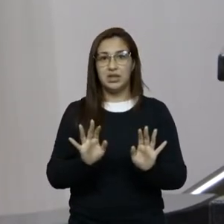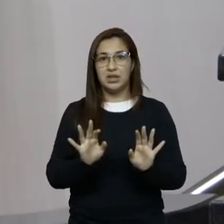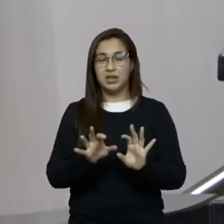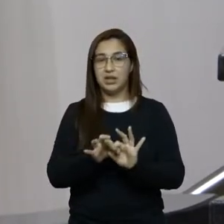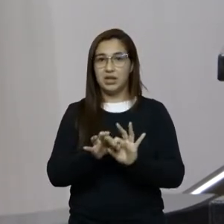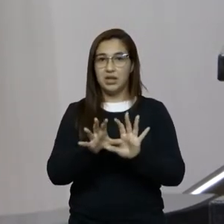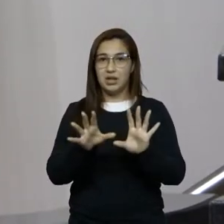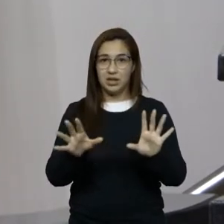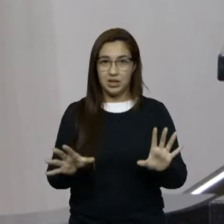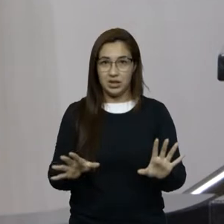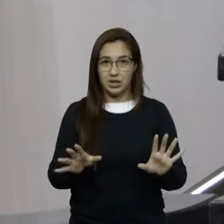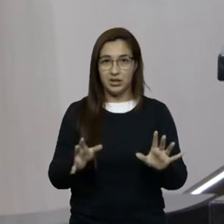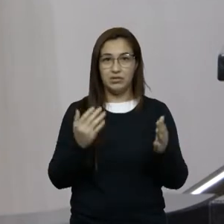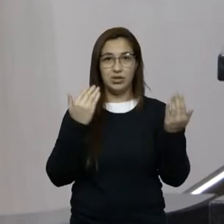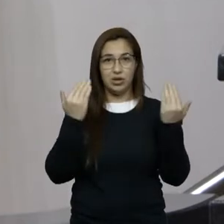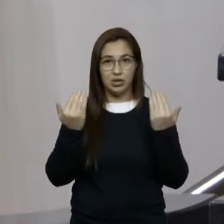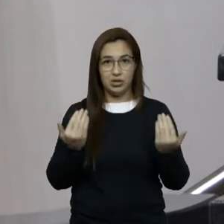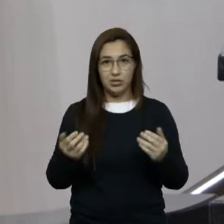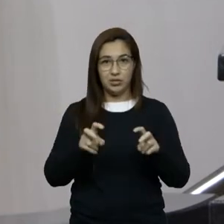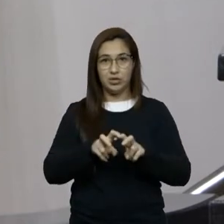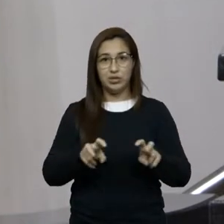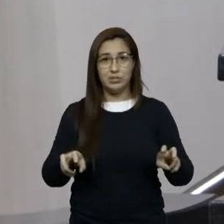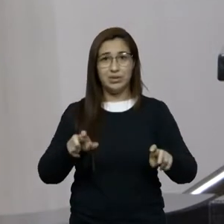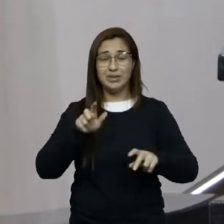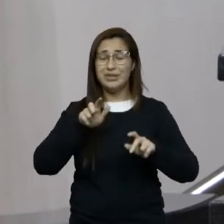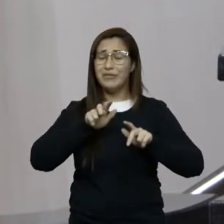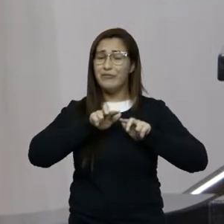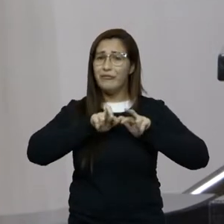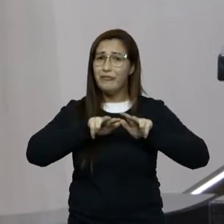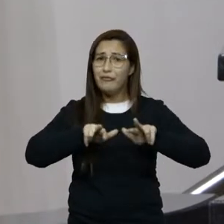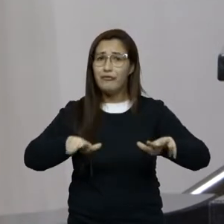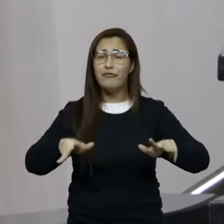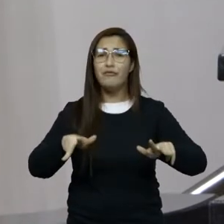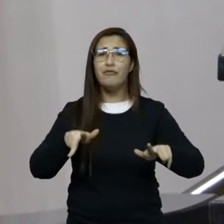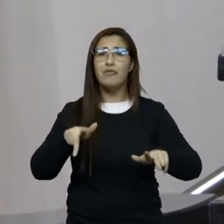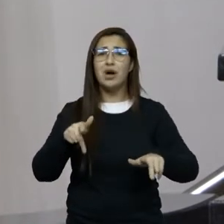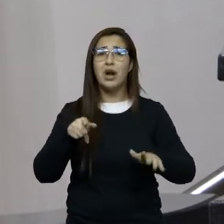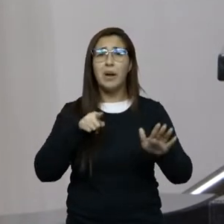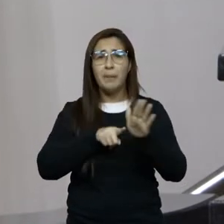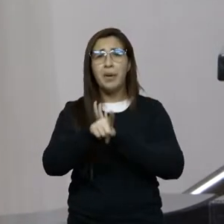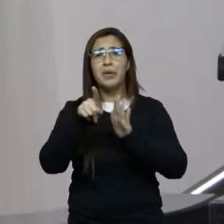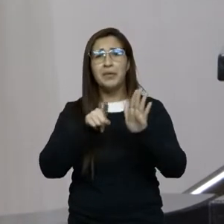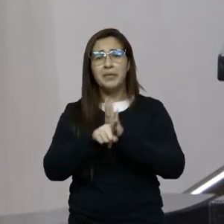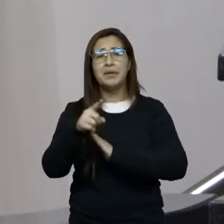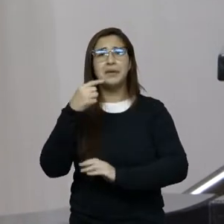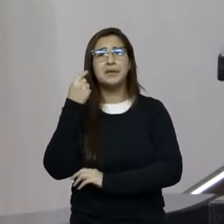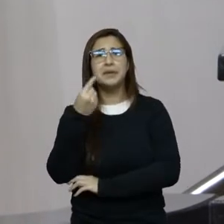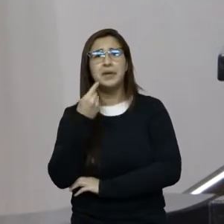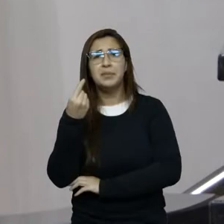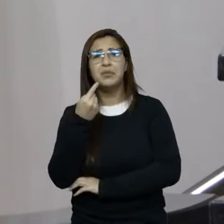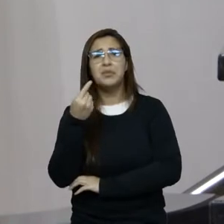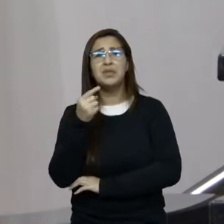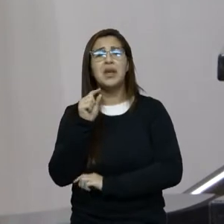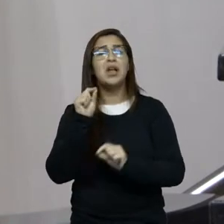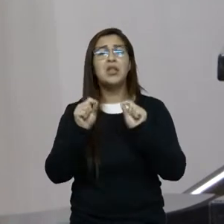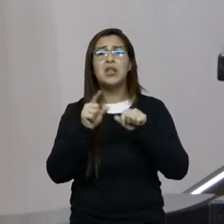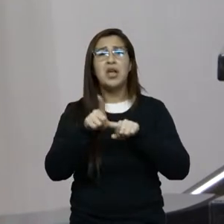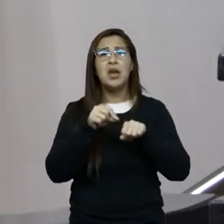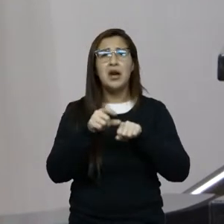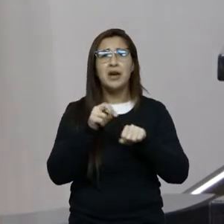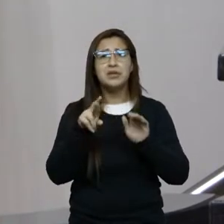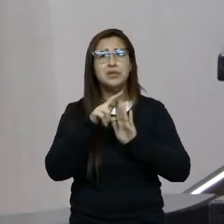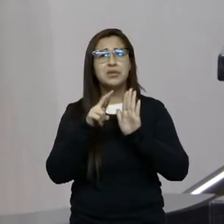mesa e reiteradas vezes eu me perguntava Deputado qual artigo do Regimento